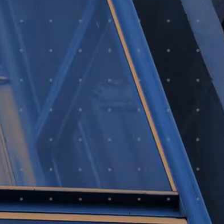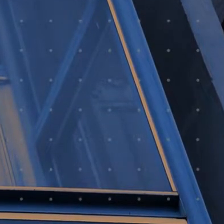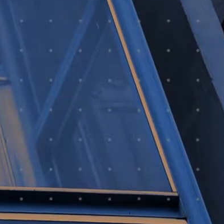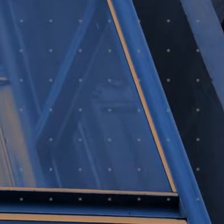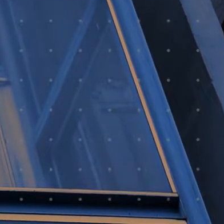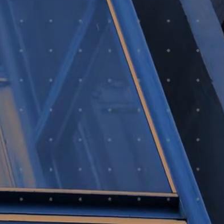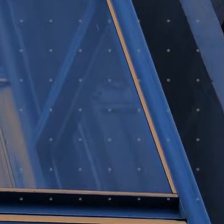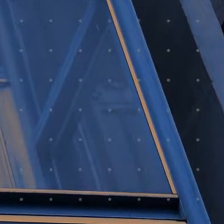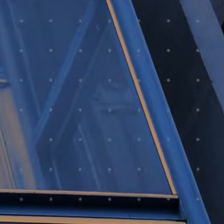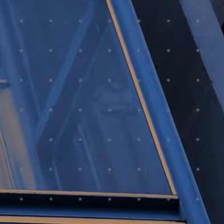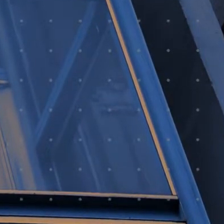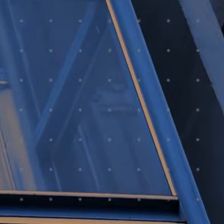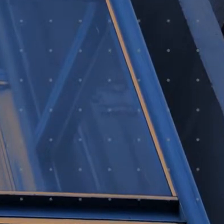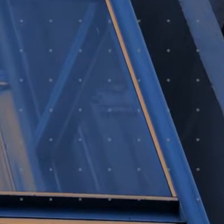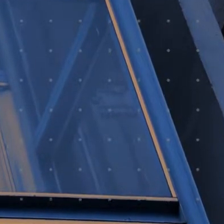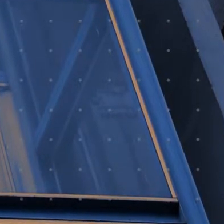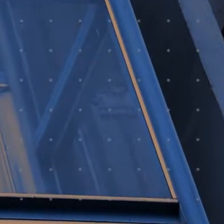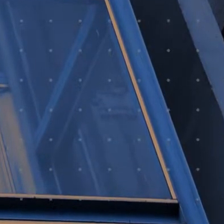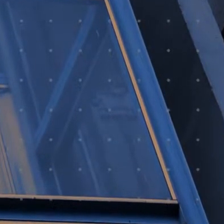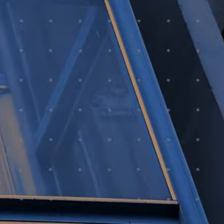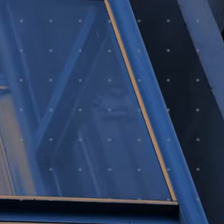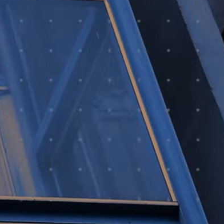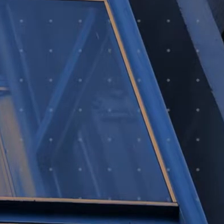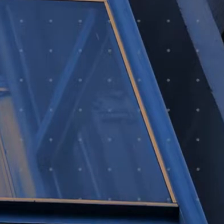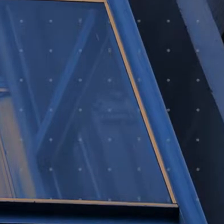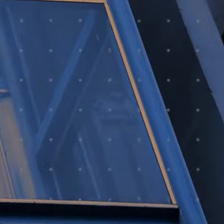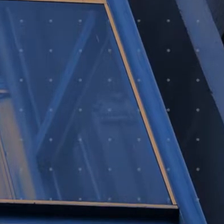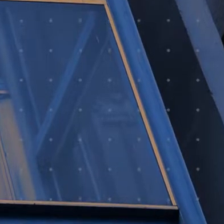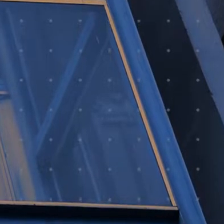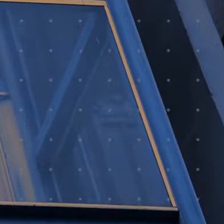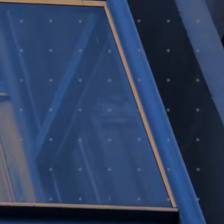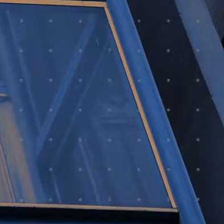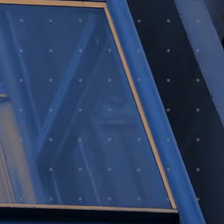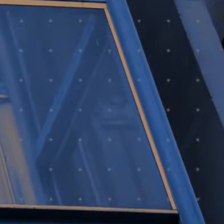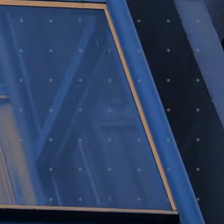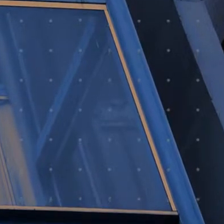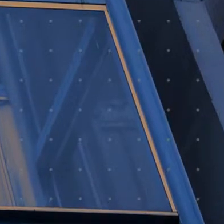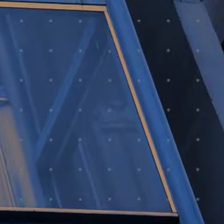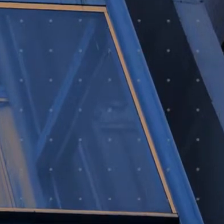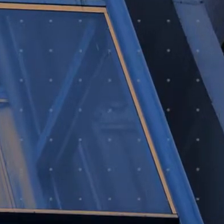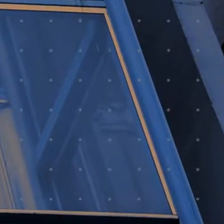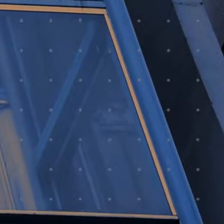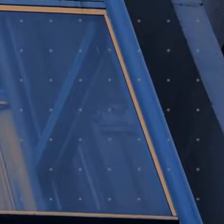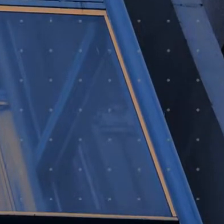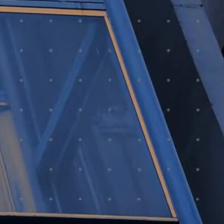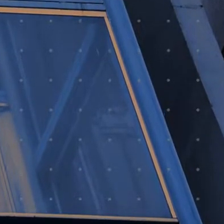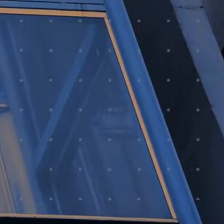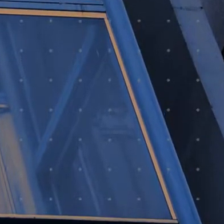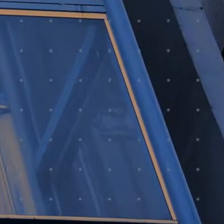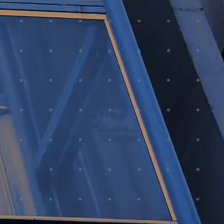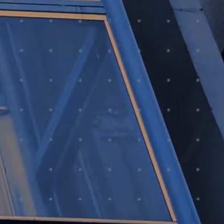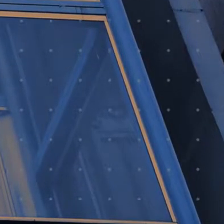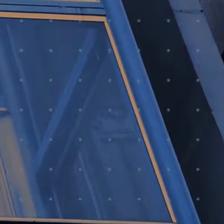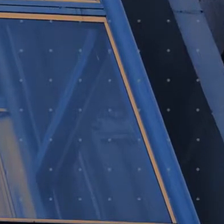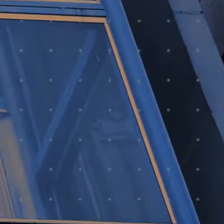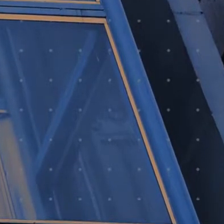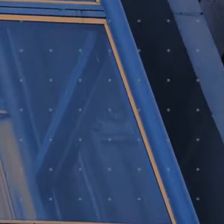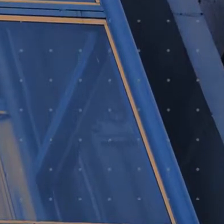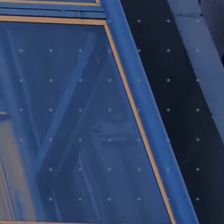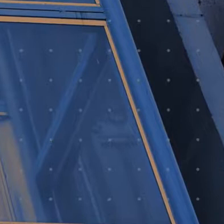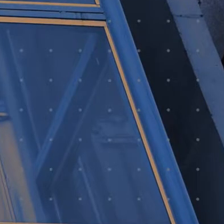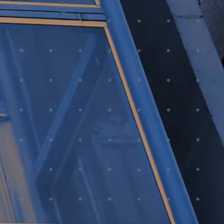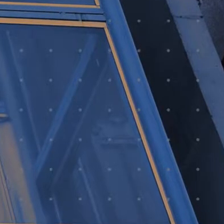O PAT, Posto de Atendimento ao Trabalhador de São José dos Campos, tem oportunidades de emprego para assistente de